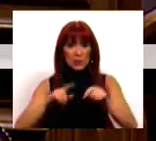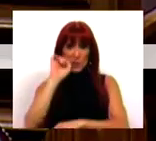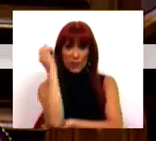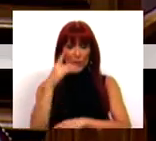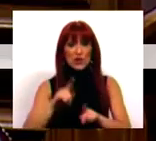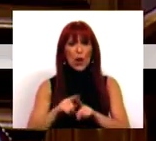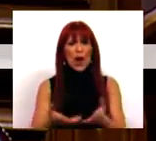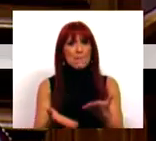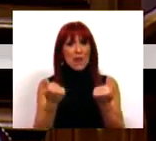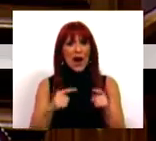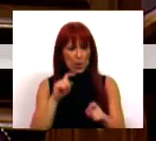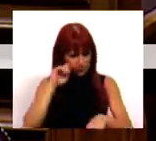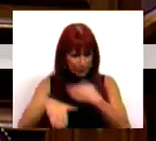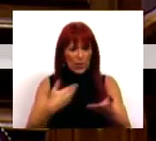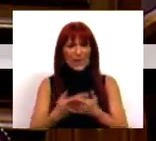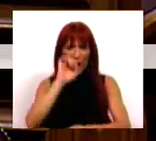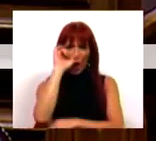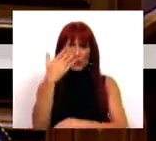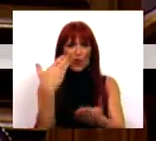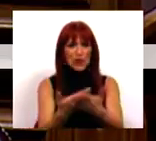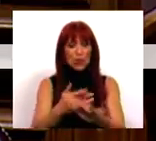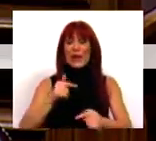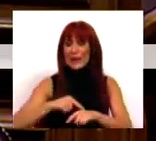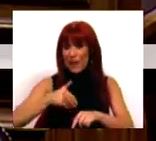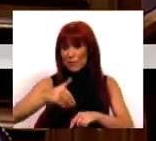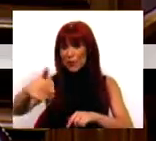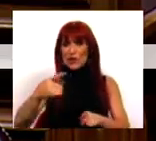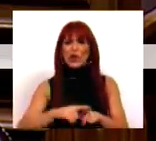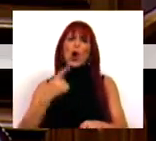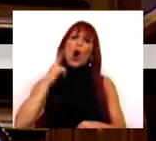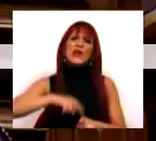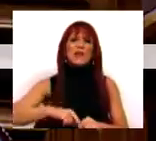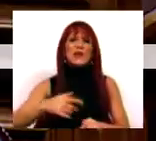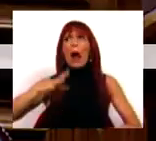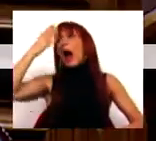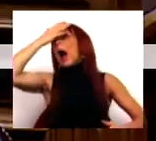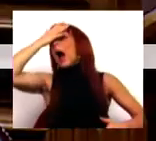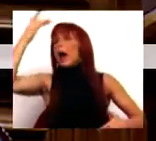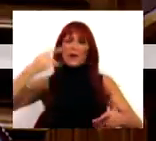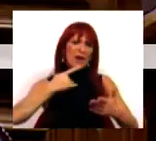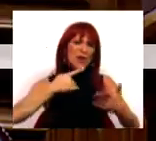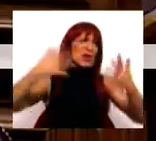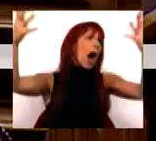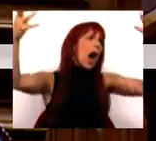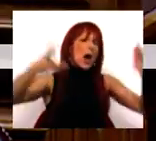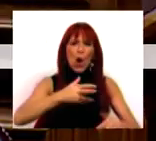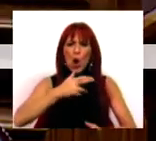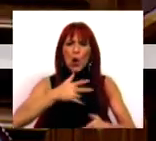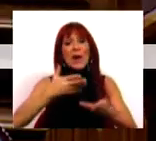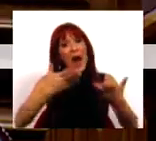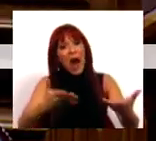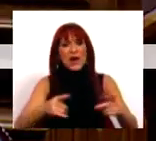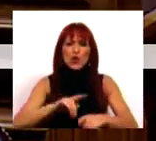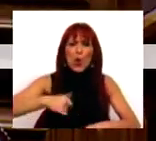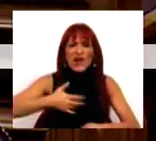de modo a gerar maior resiliência à floresta, daqui a uns tempos vamos a mandar outra vez a mão à cabeça a dizer, ai que tragédia, e é isso